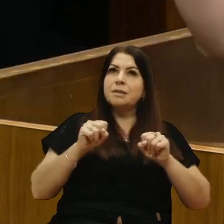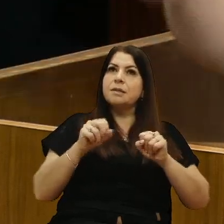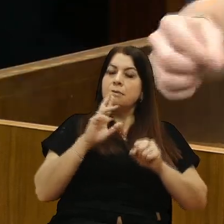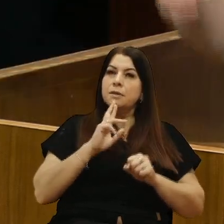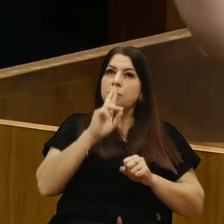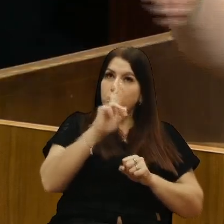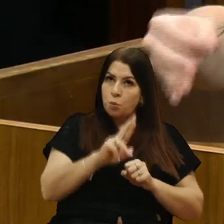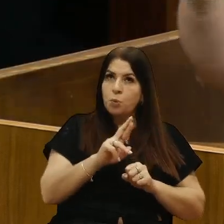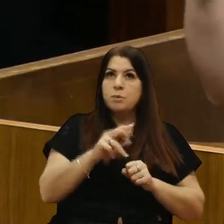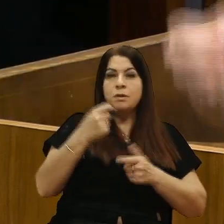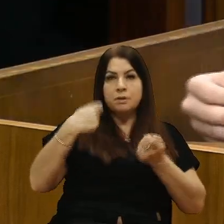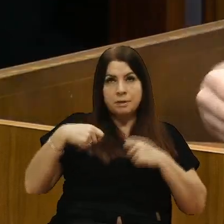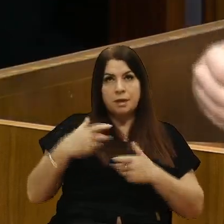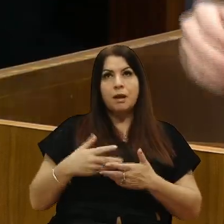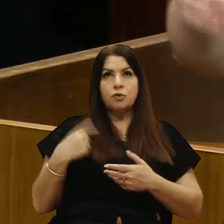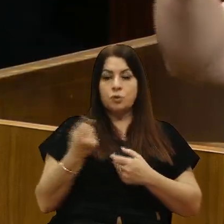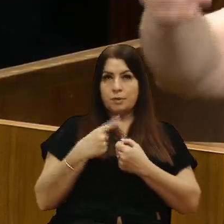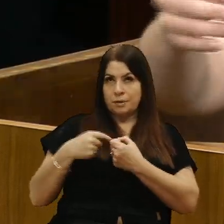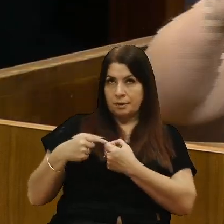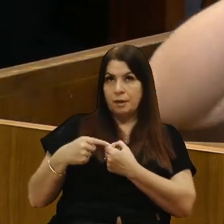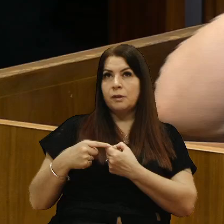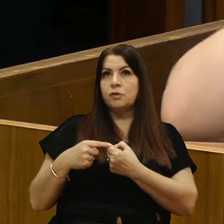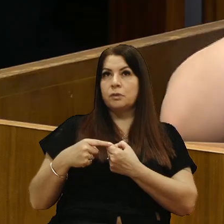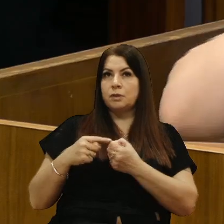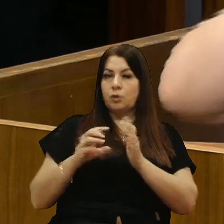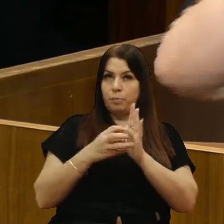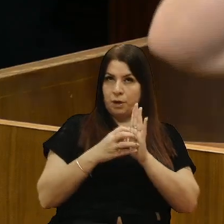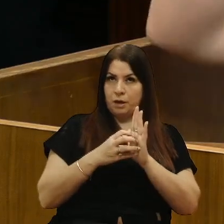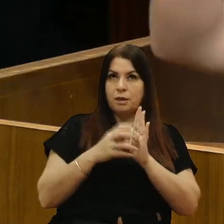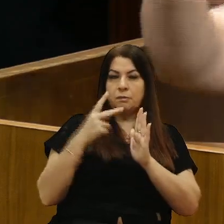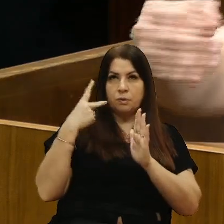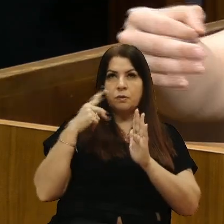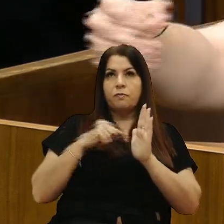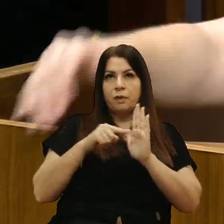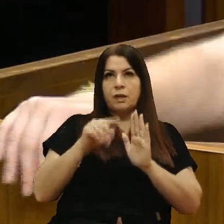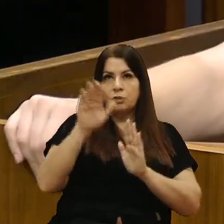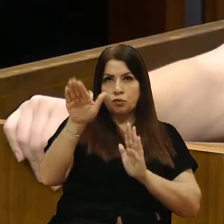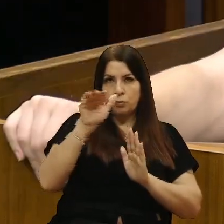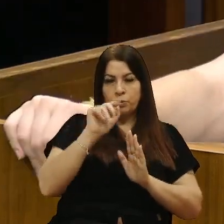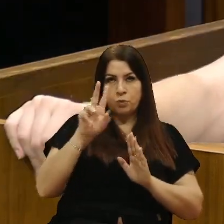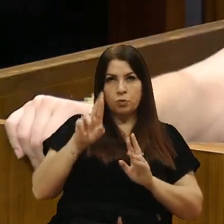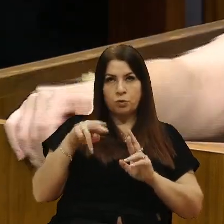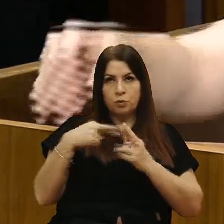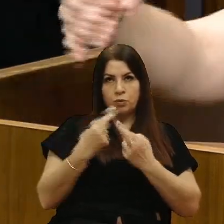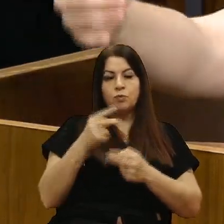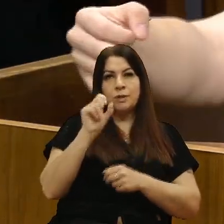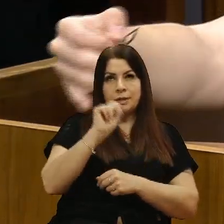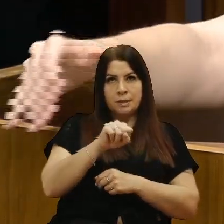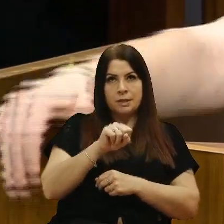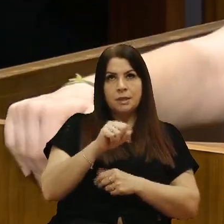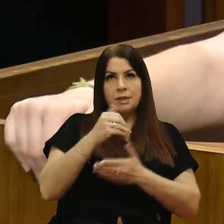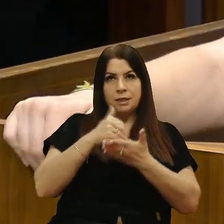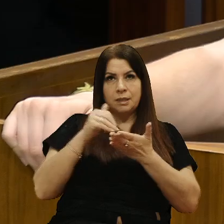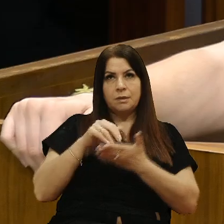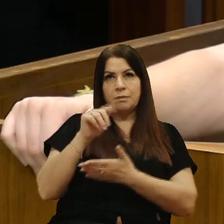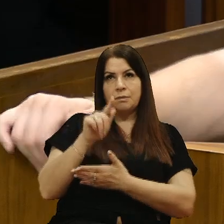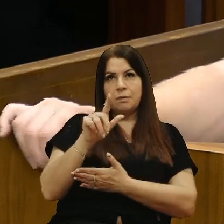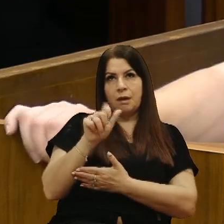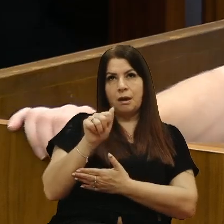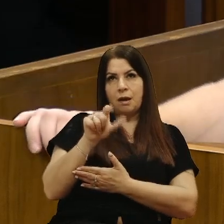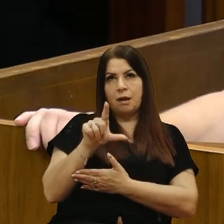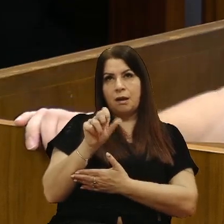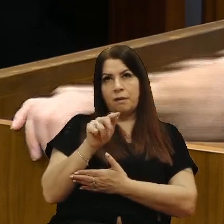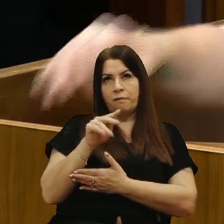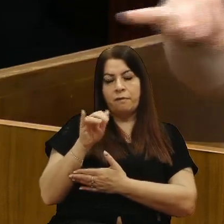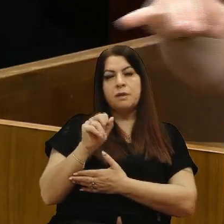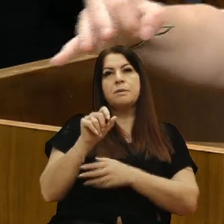responda às necessidades da nossa cidade. Então, a nossa bancada, senhor presidente, vai estar convocando nos próximos dias, sim, o secretário Galafaz para poder dar explicações